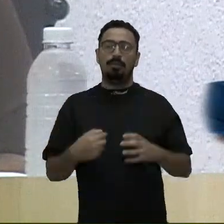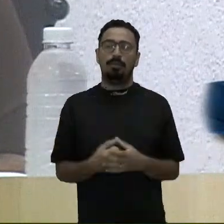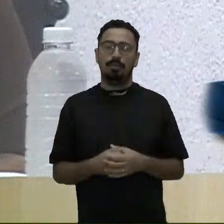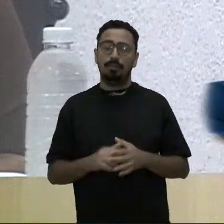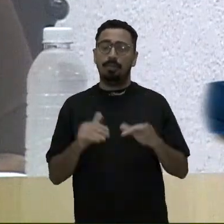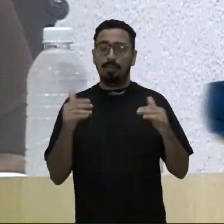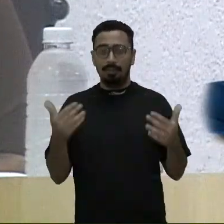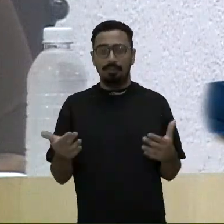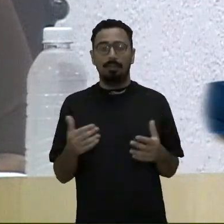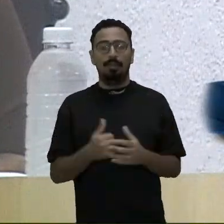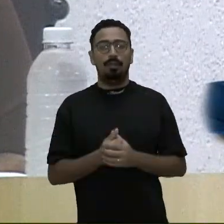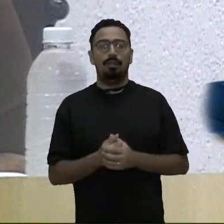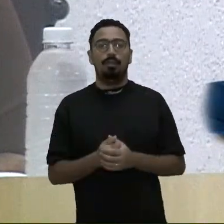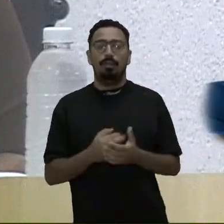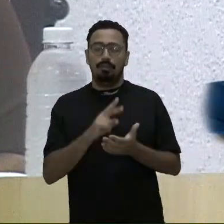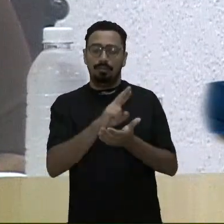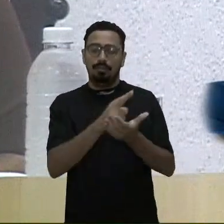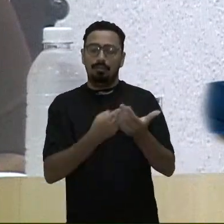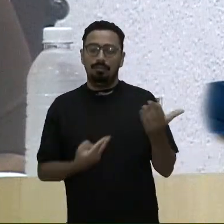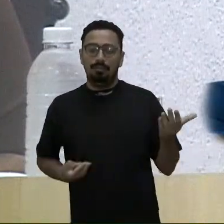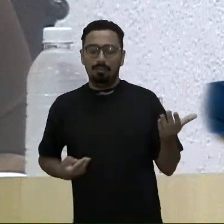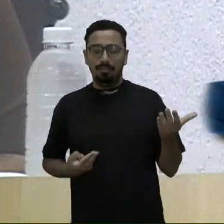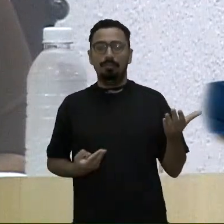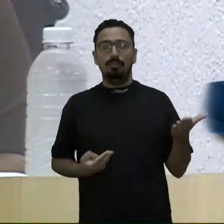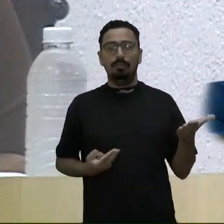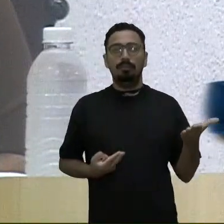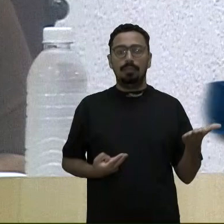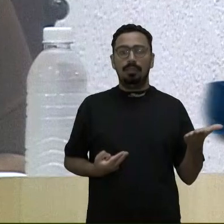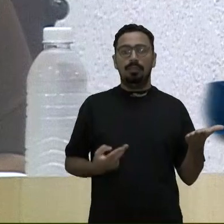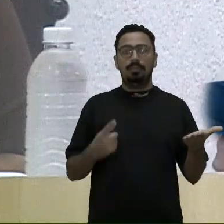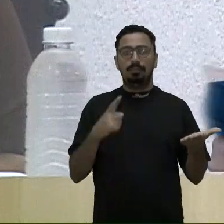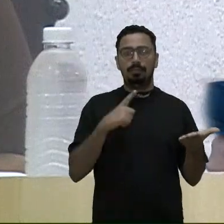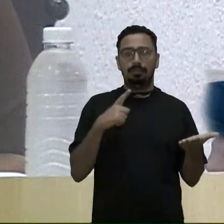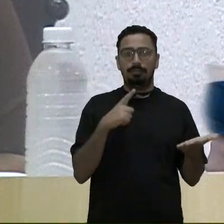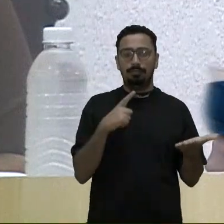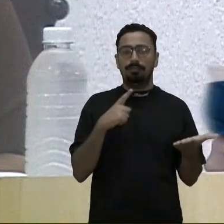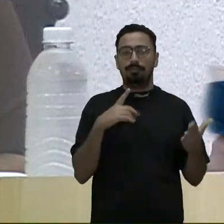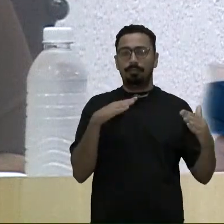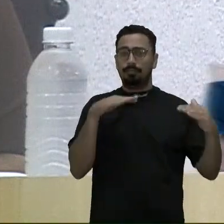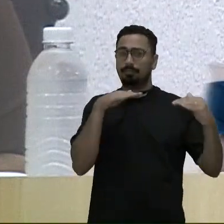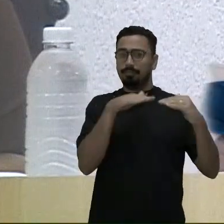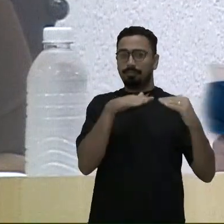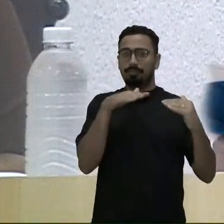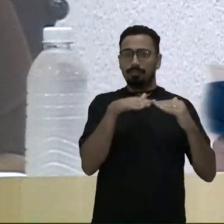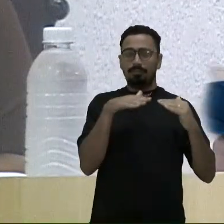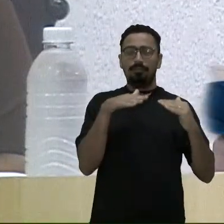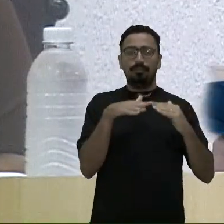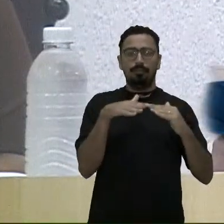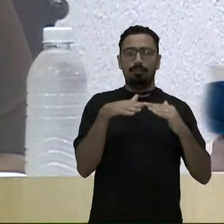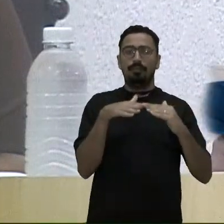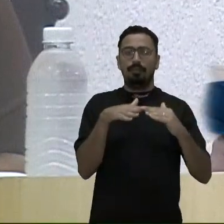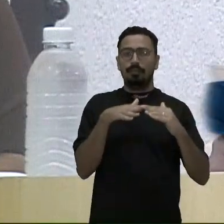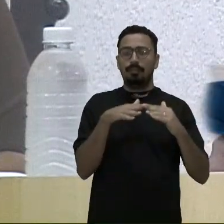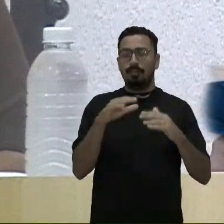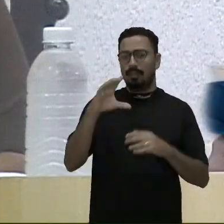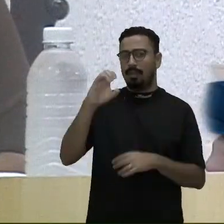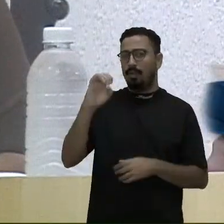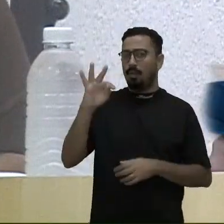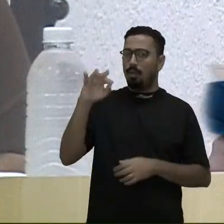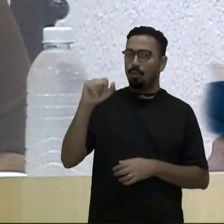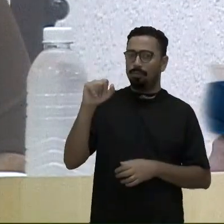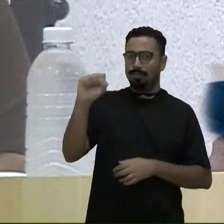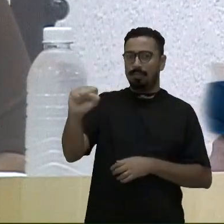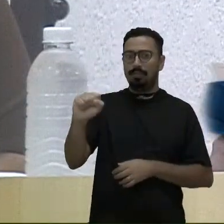Desta forma, o parecer prévio do Tribunal de Contas emitiu que é favorável às contas do prefeito municipal e